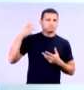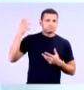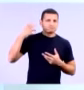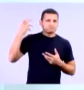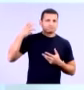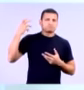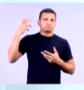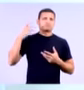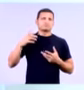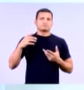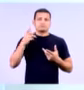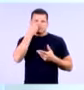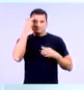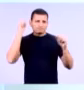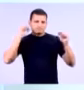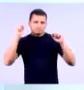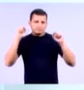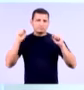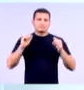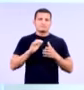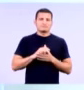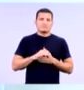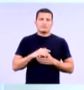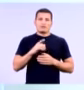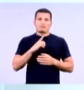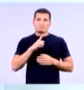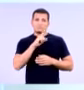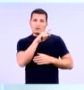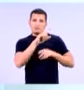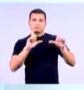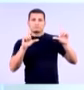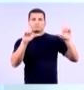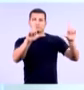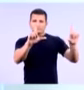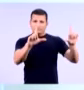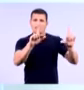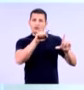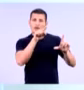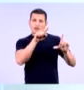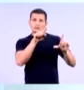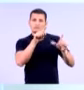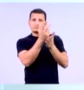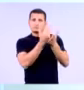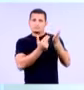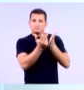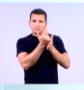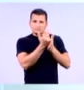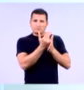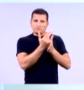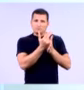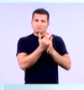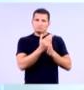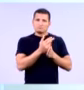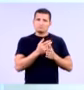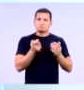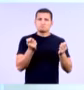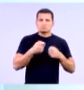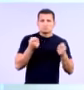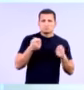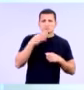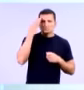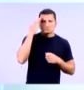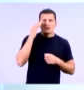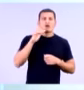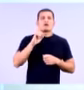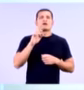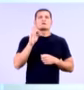agitação, e houvesse lá nessa festa um cartaz com esse sinal, vai fazer sentido lá nessa festa? Quem é que vai